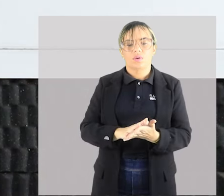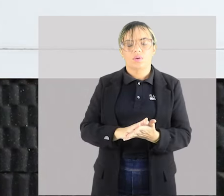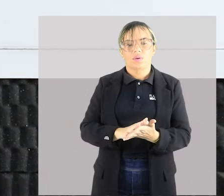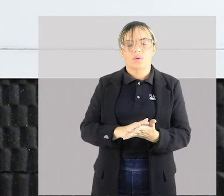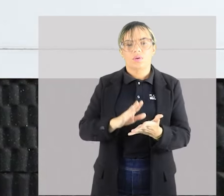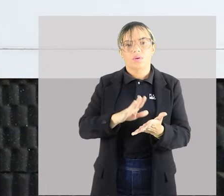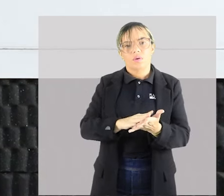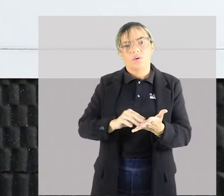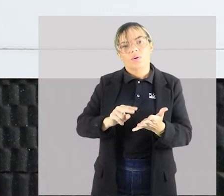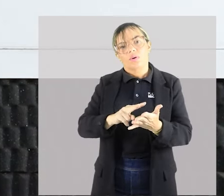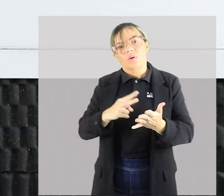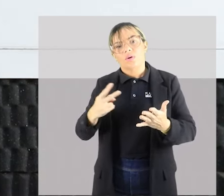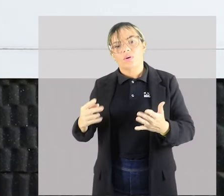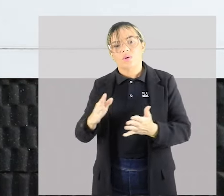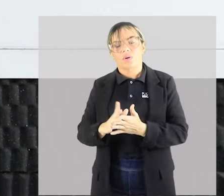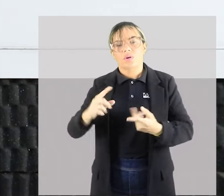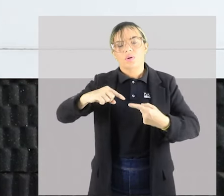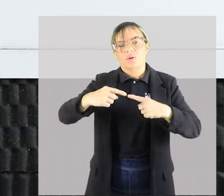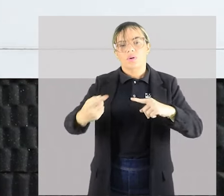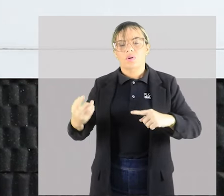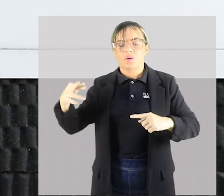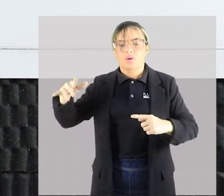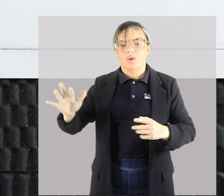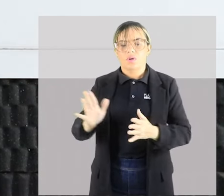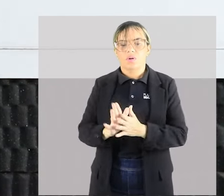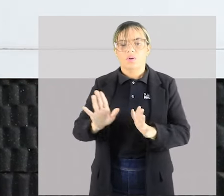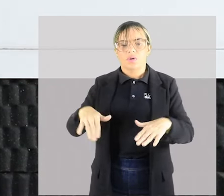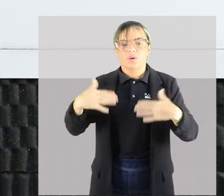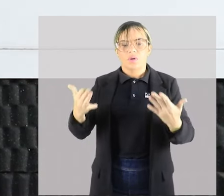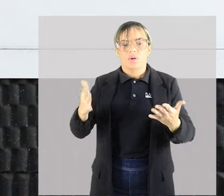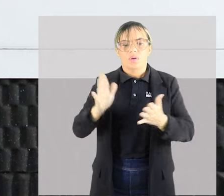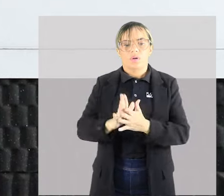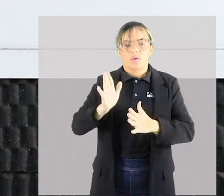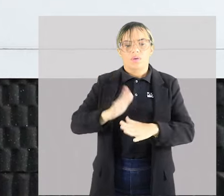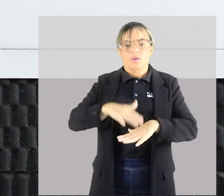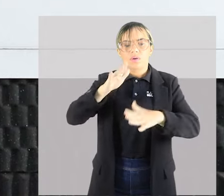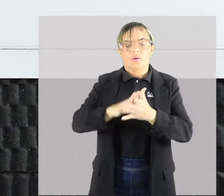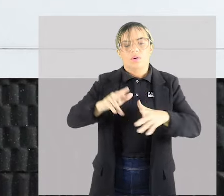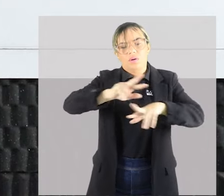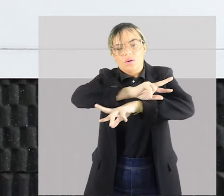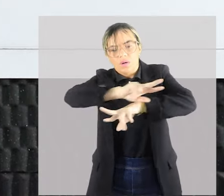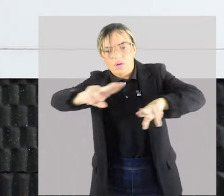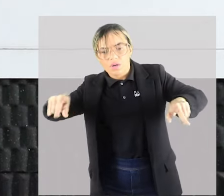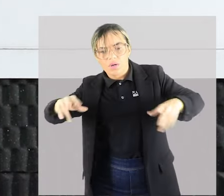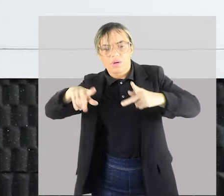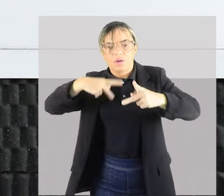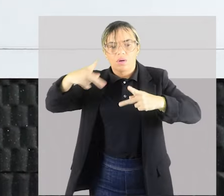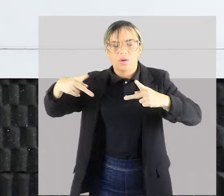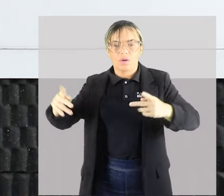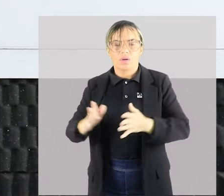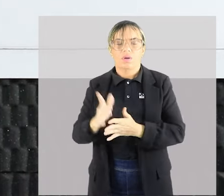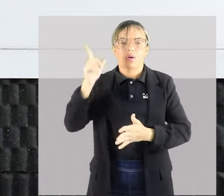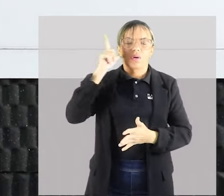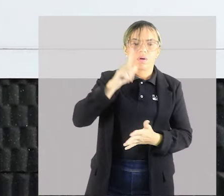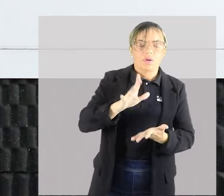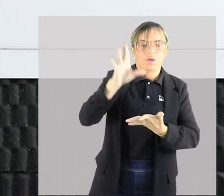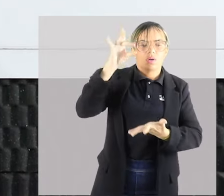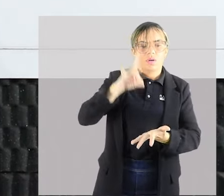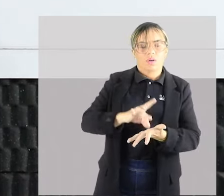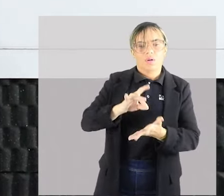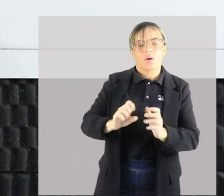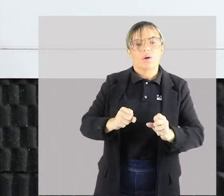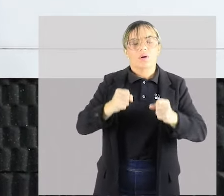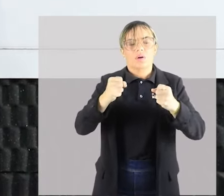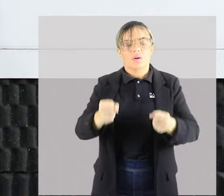é o RNA a gente não conseguiu ter mais de uma variação de proteína conseguimos então de fato fato é